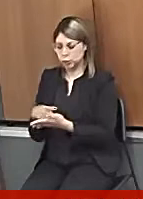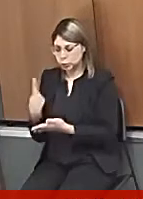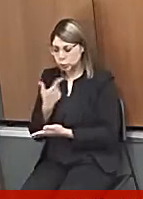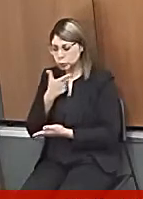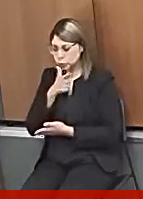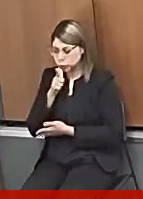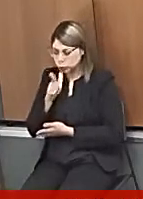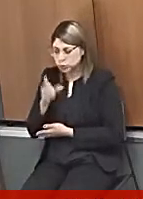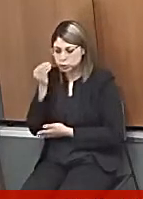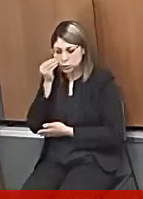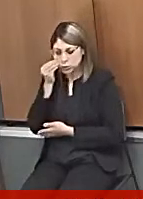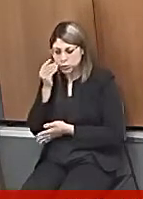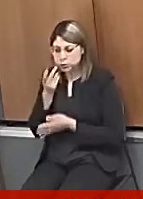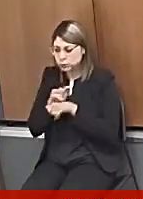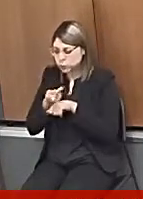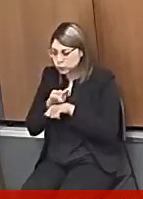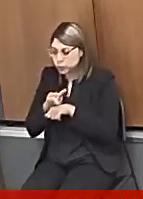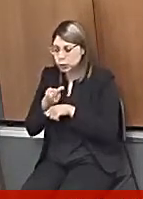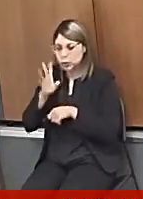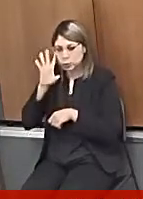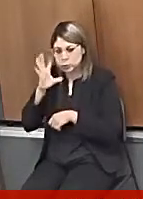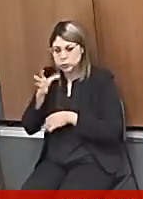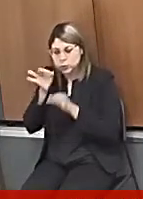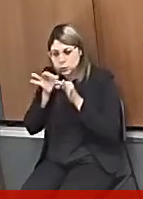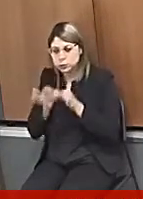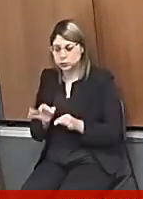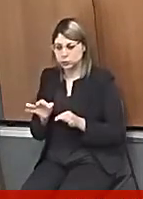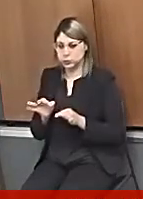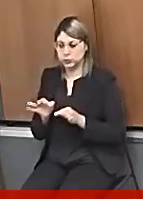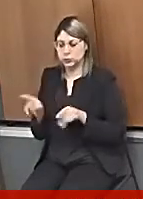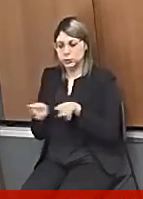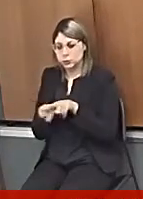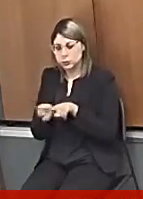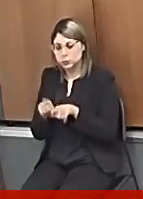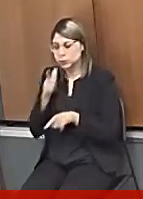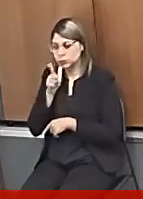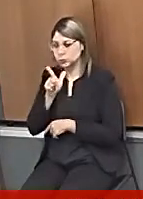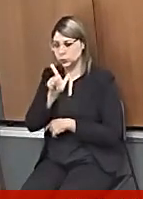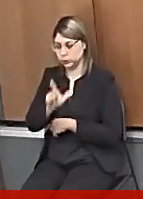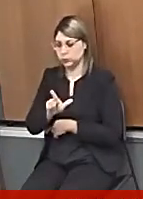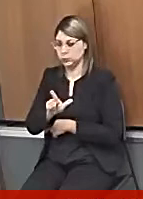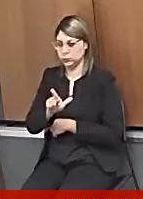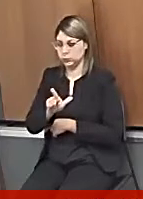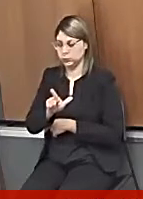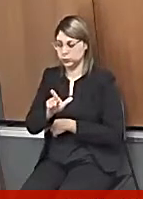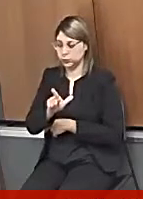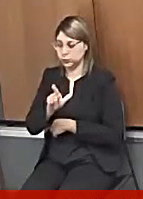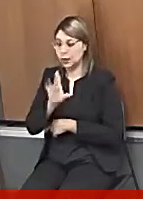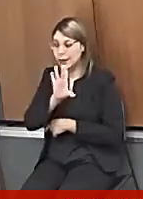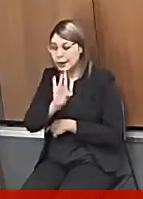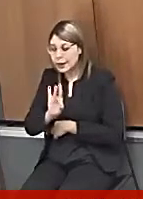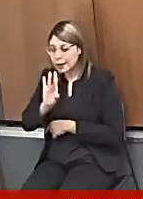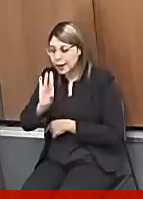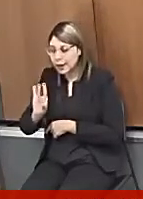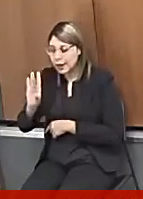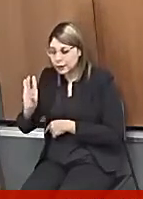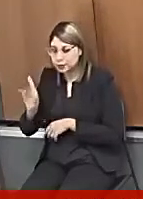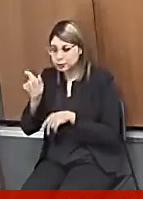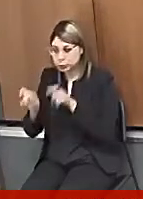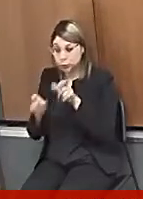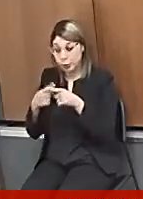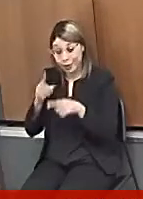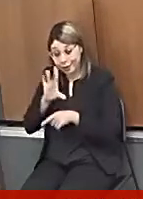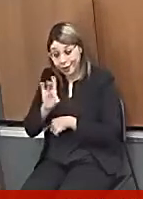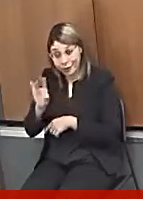buscar soluções reais e que possam aí né caso a caso porque cada